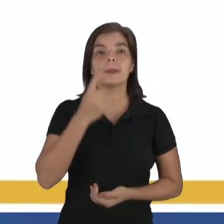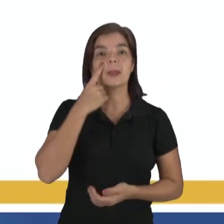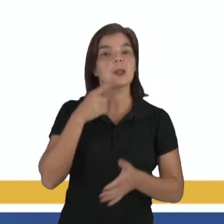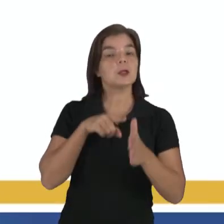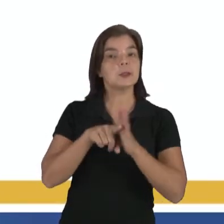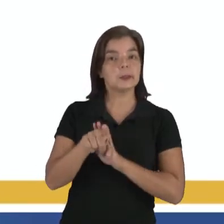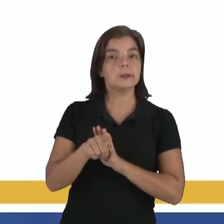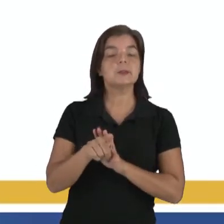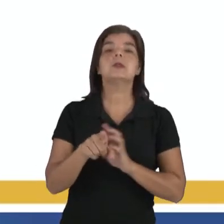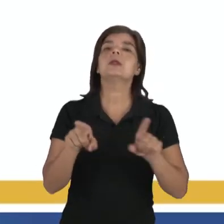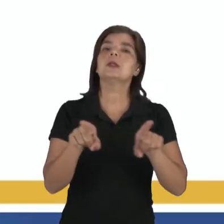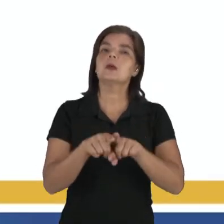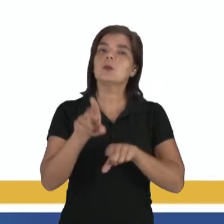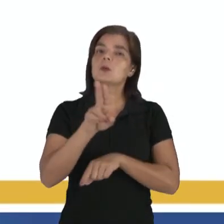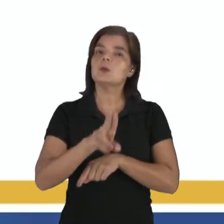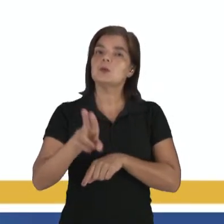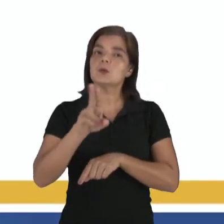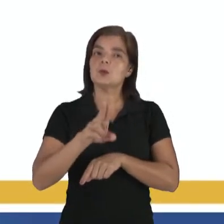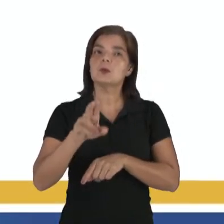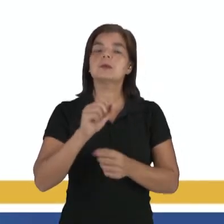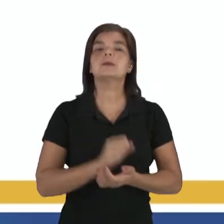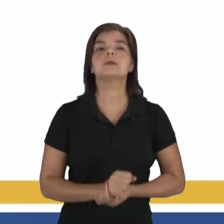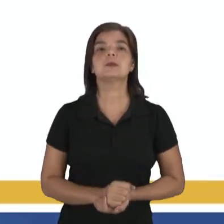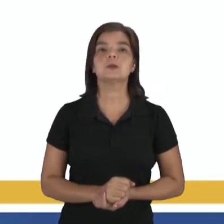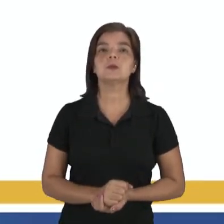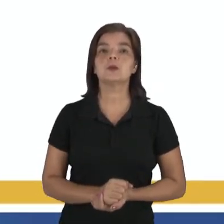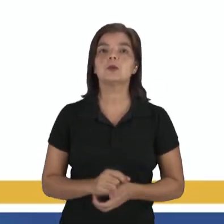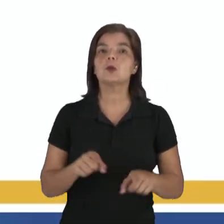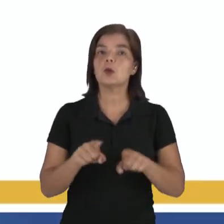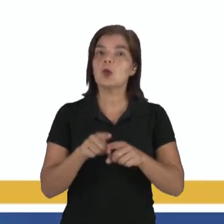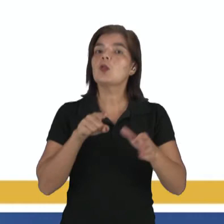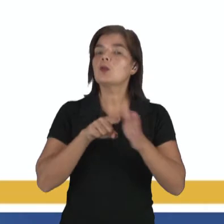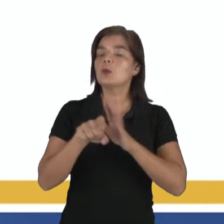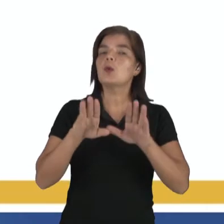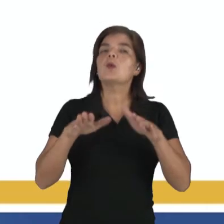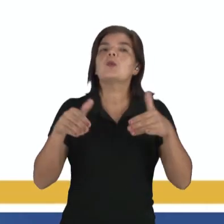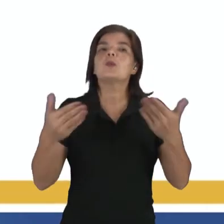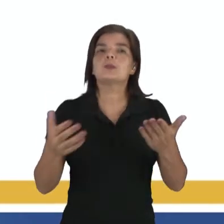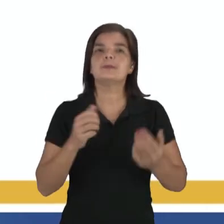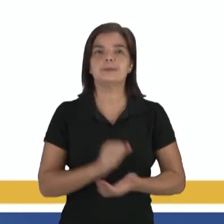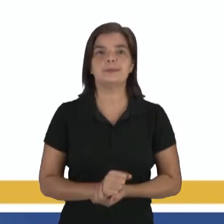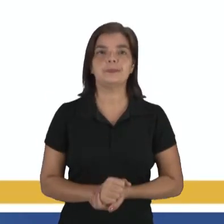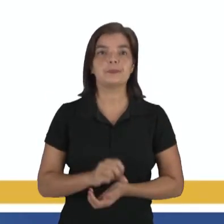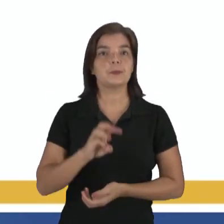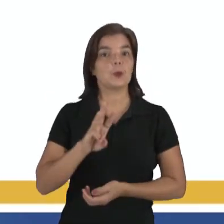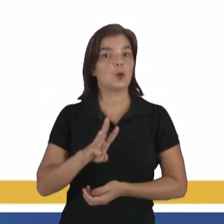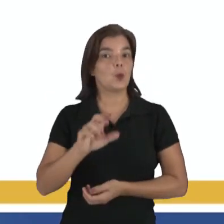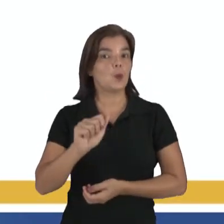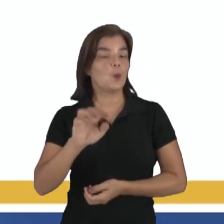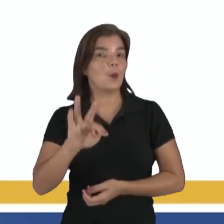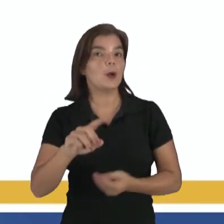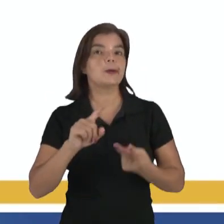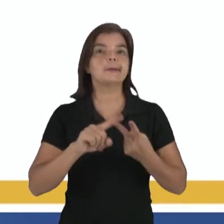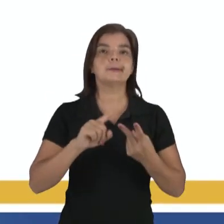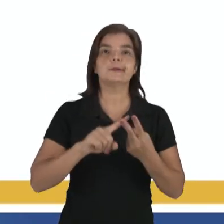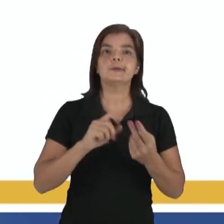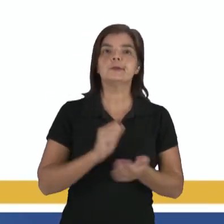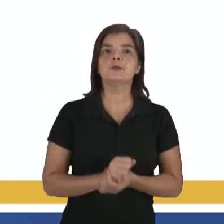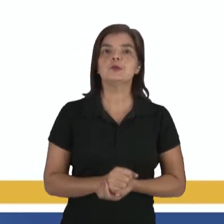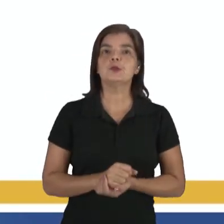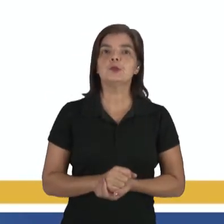fazer perguntas, a gente pode usar as double H questions, os pronomes interrogativos. Quais são? What, who,